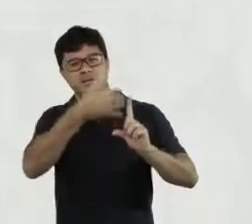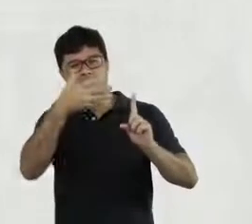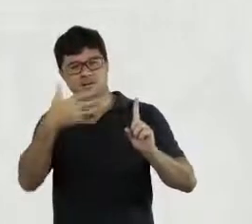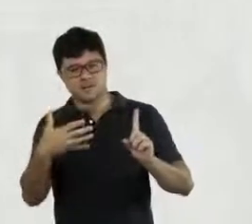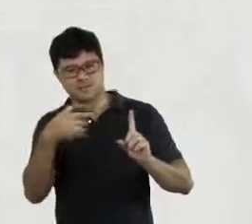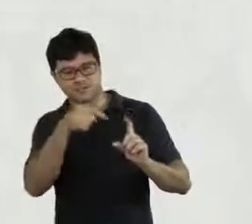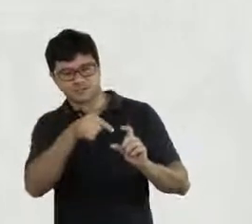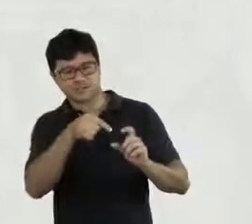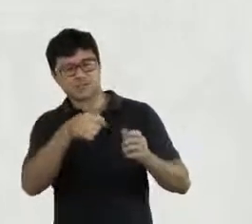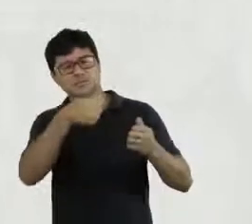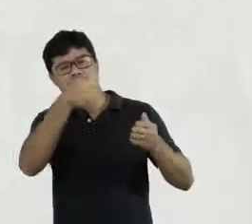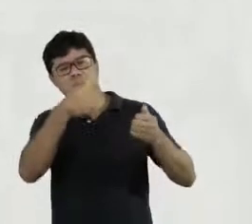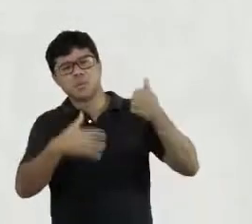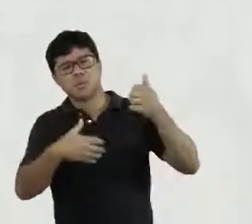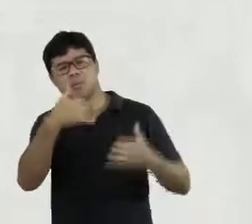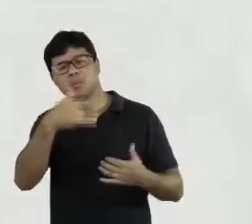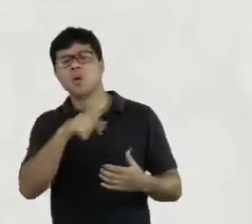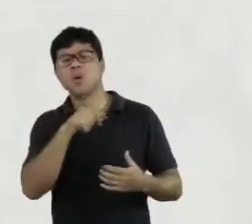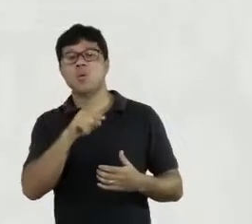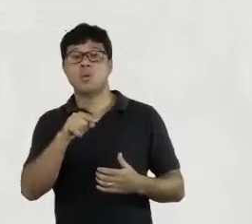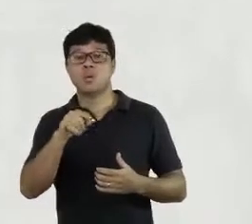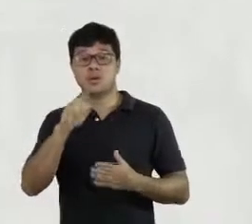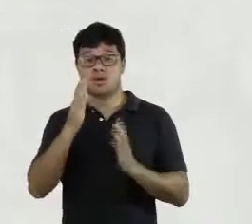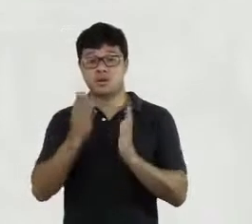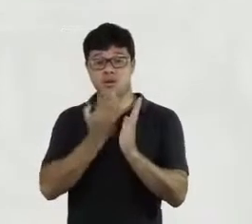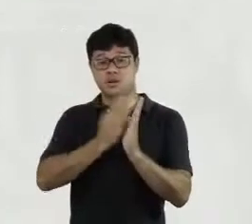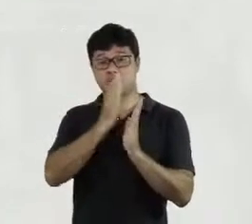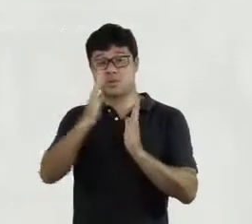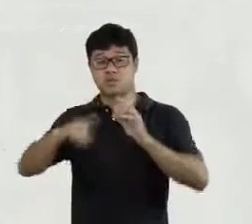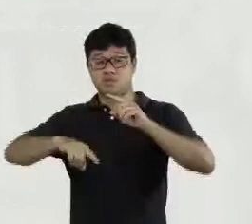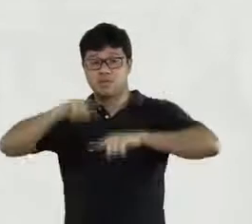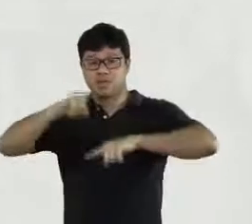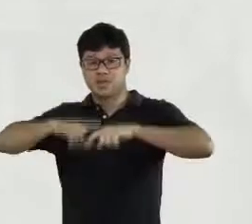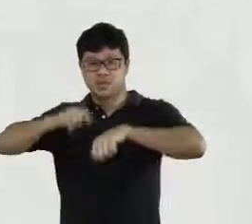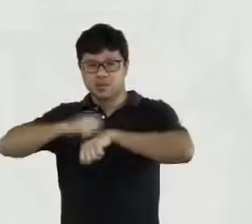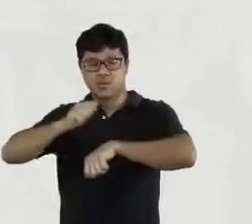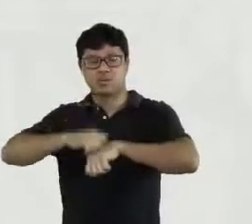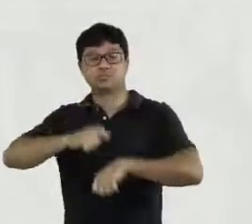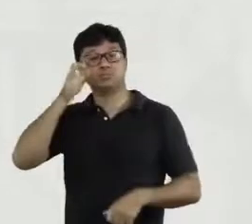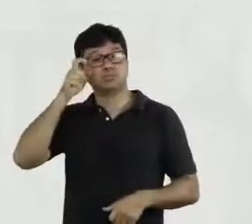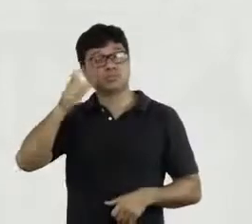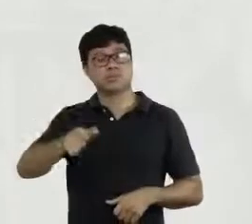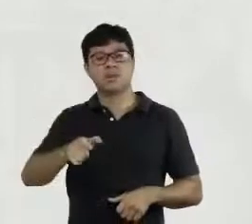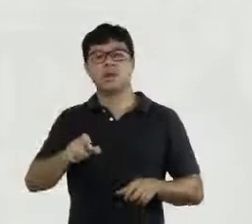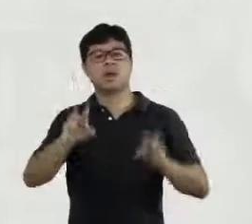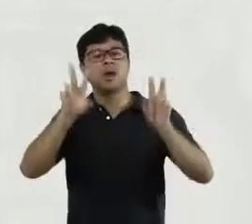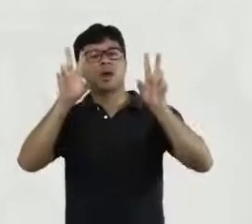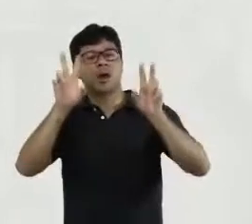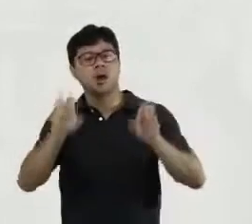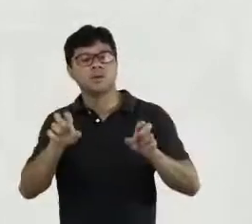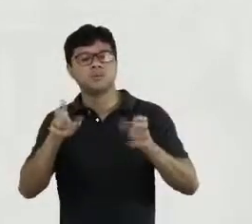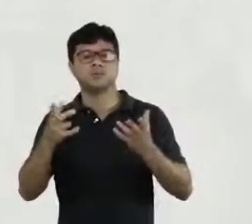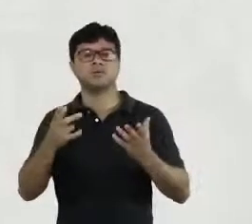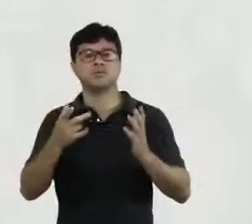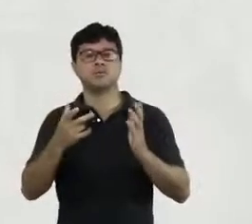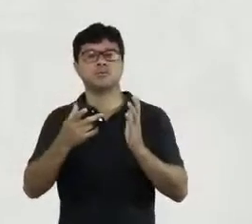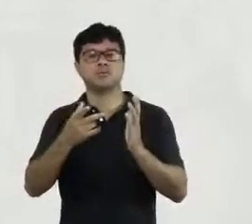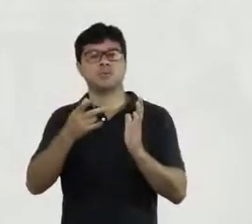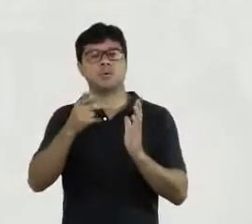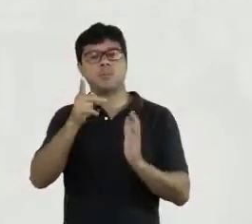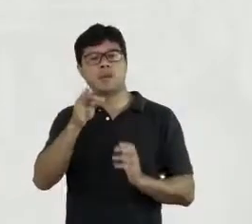peculiaridades que fazem da bibliografia material interessante para assuntos como patrimônio